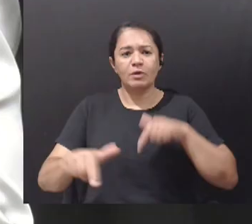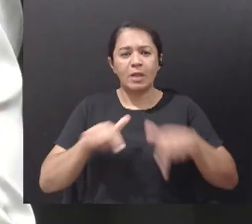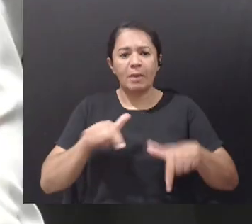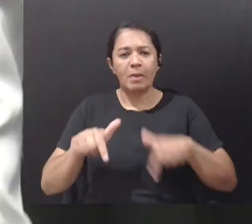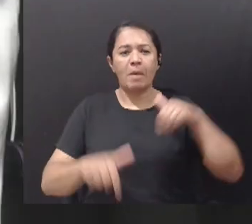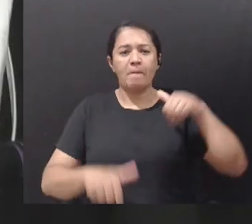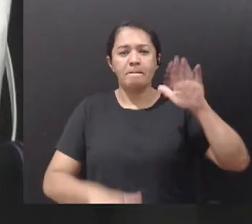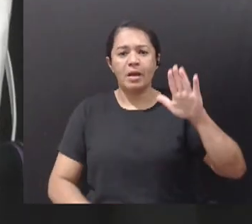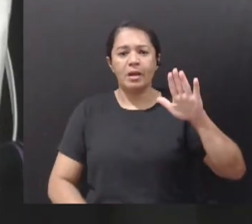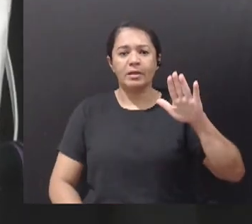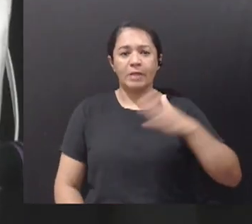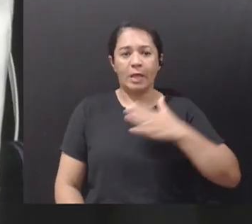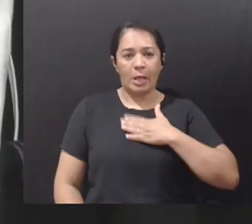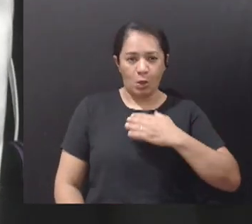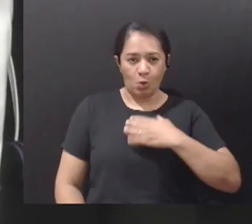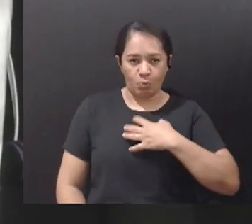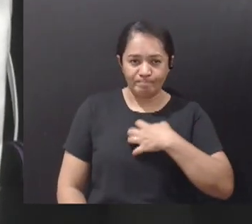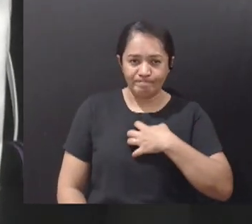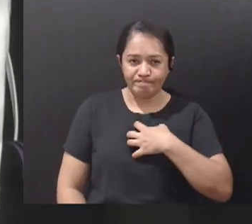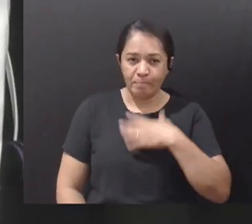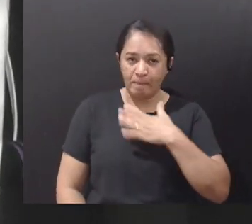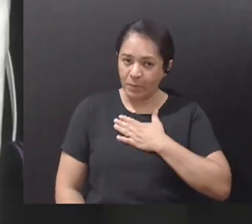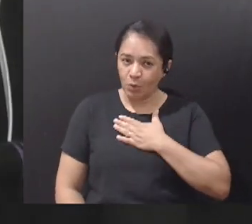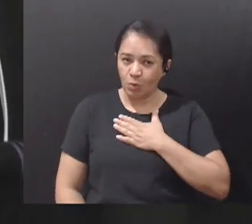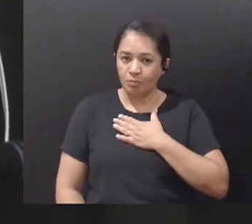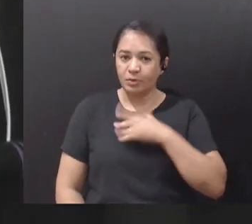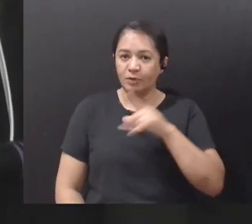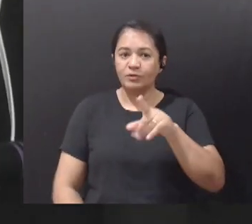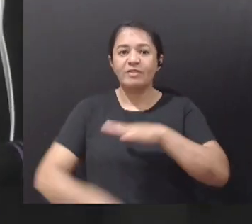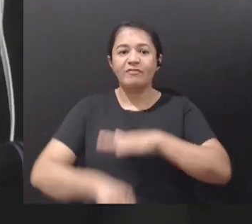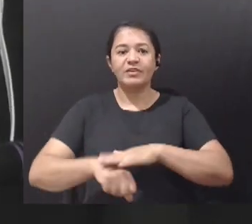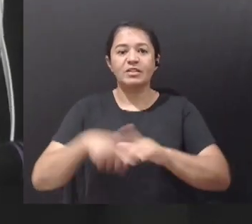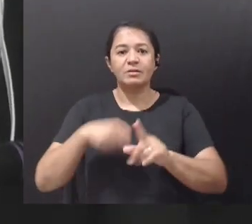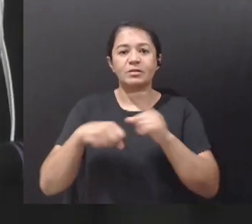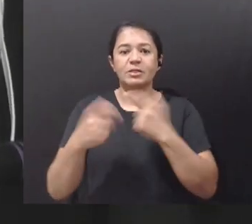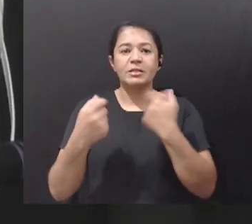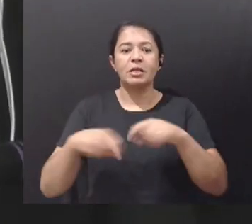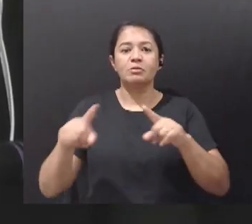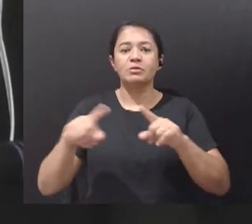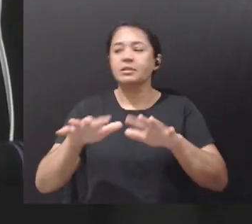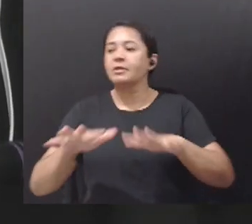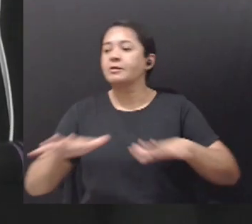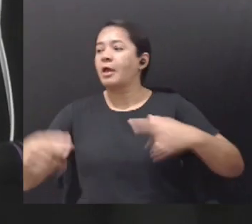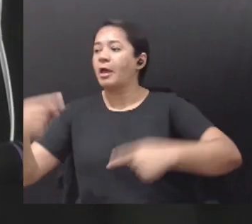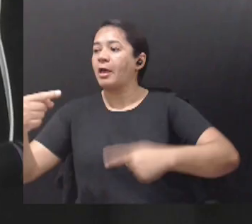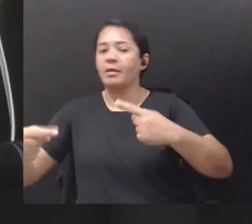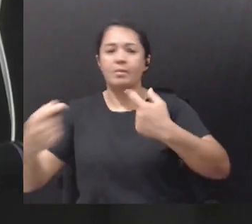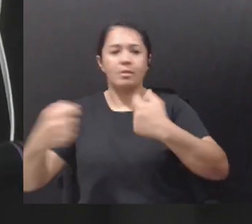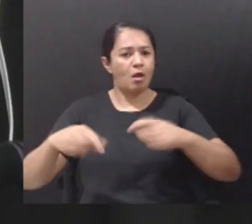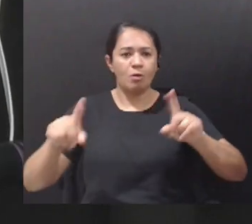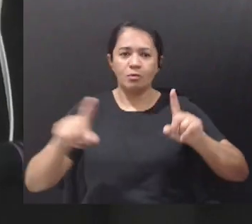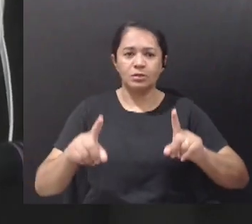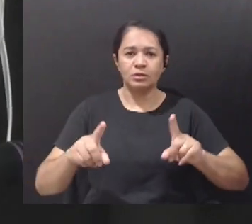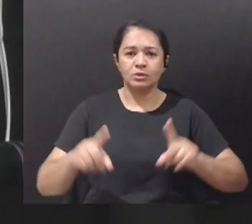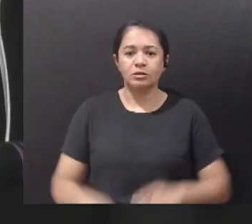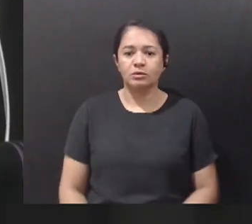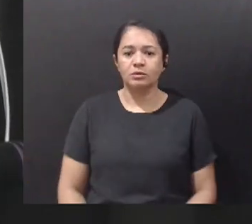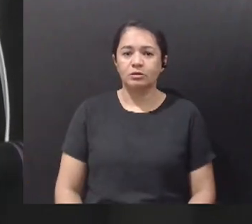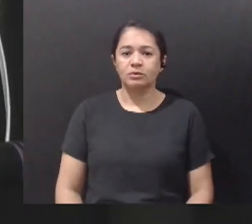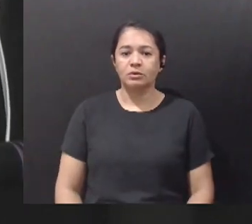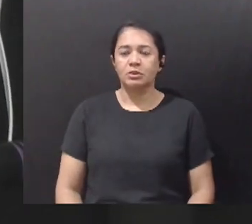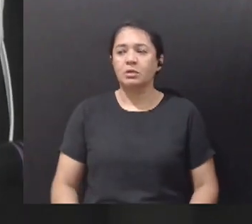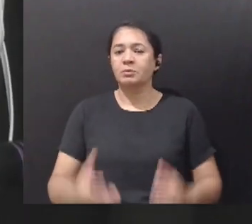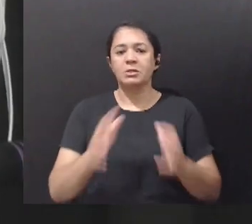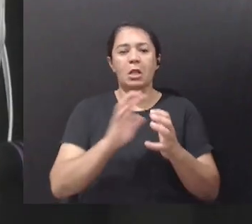sentimento. Para você fazer para a sociedade, você não precisa ser da política, não precisa ter uma política que você defina partidária, não precisa